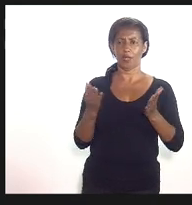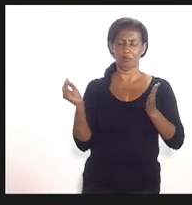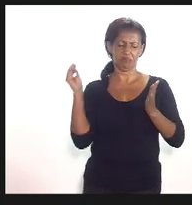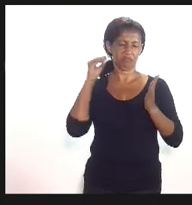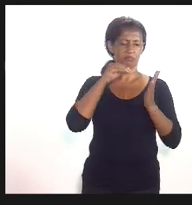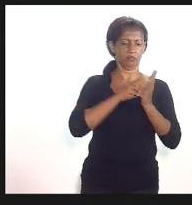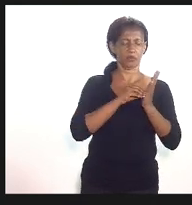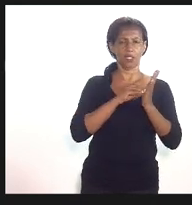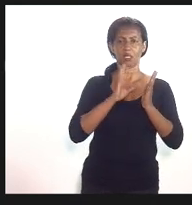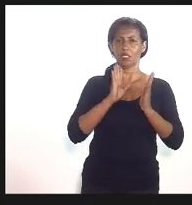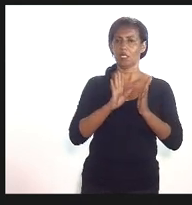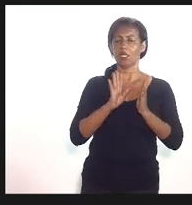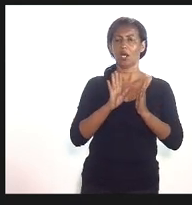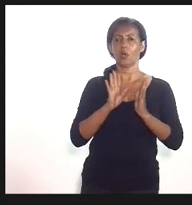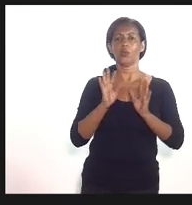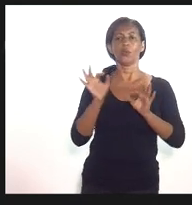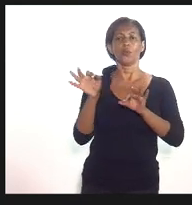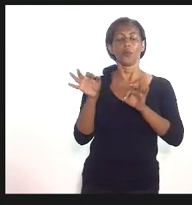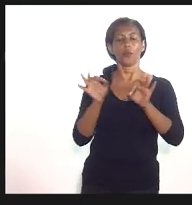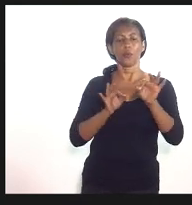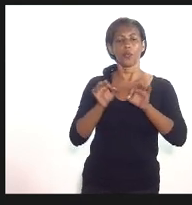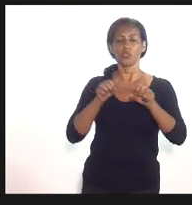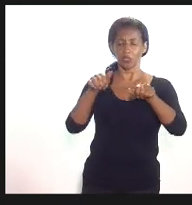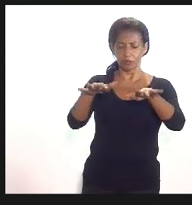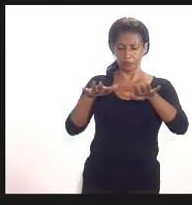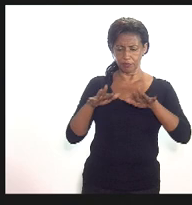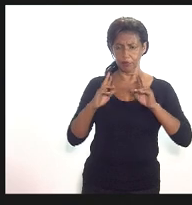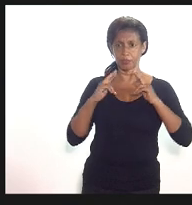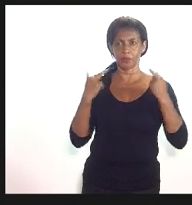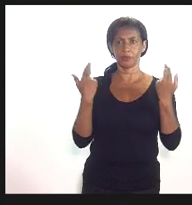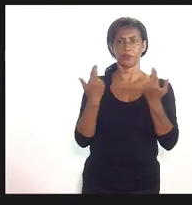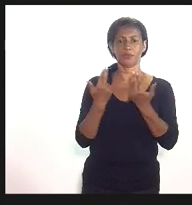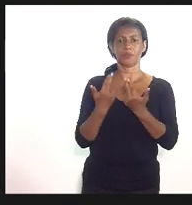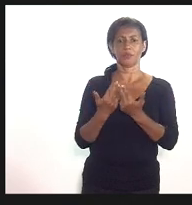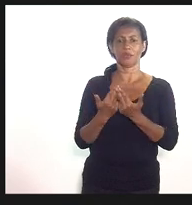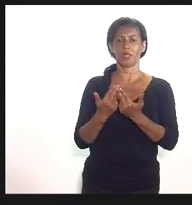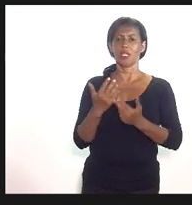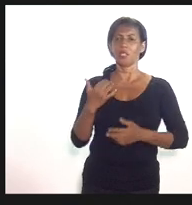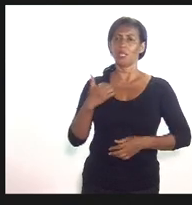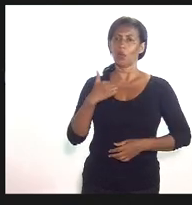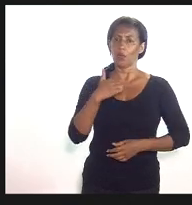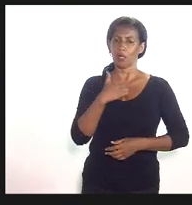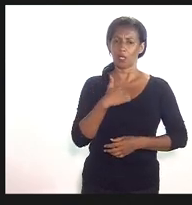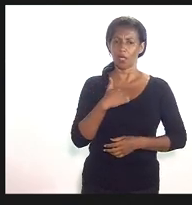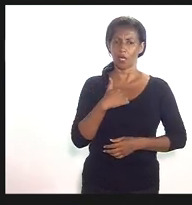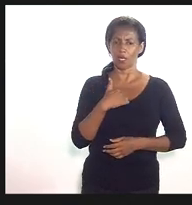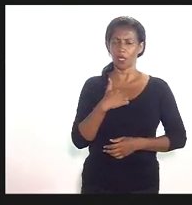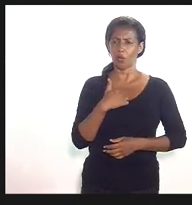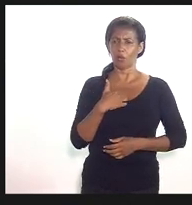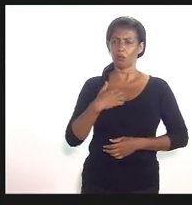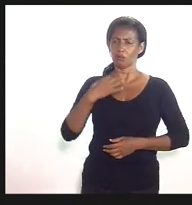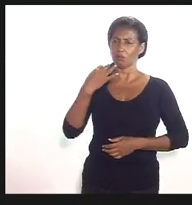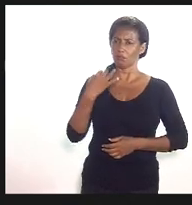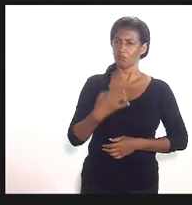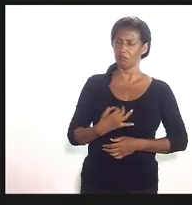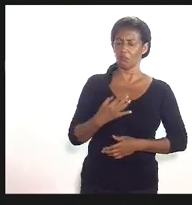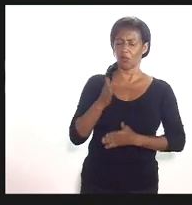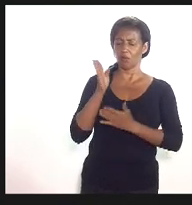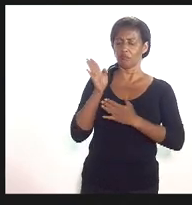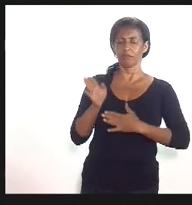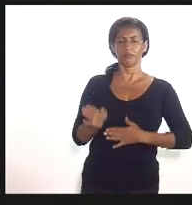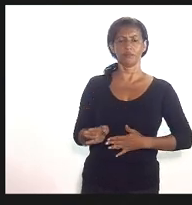ao projeto poder ir a plenário. Então, presidente, eu, em prol aí da celeridade e da fidelidade